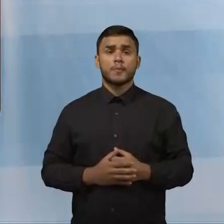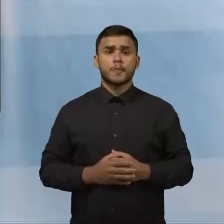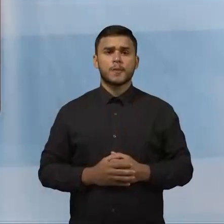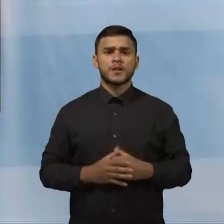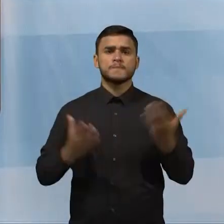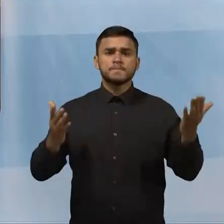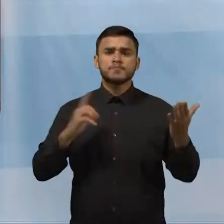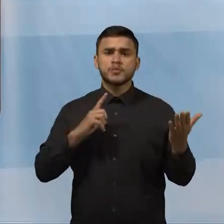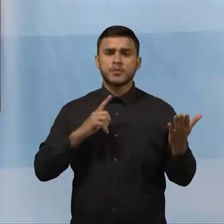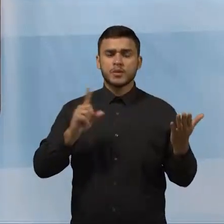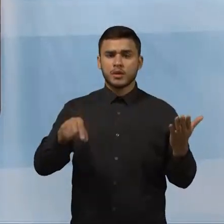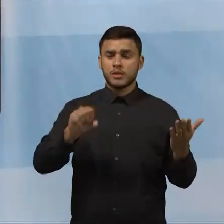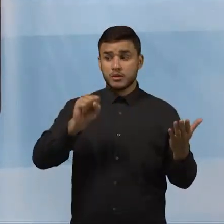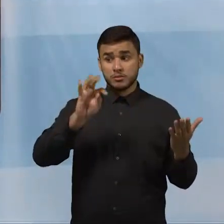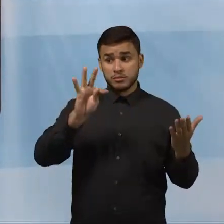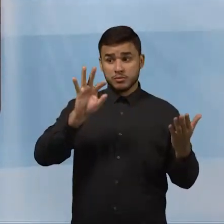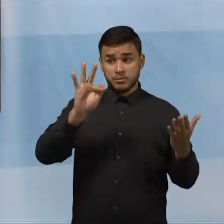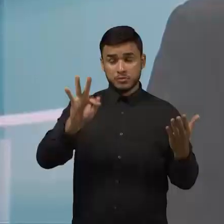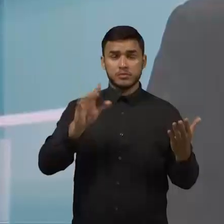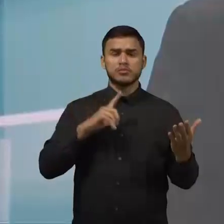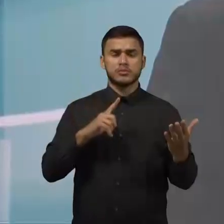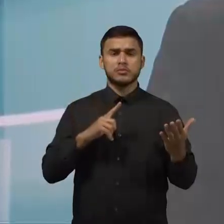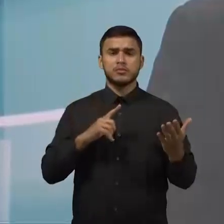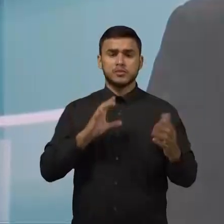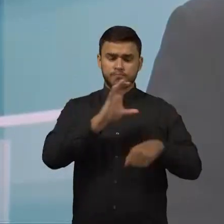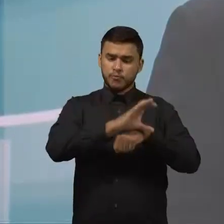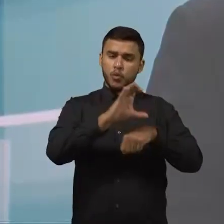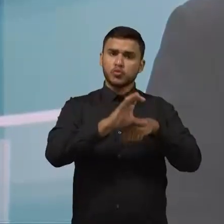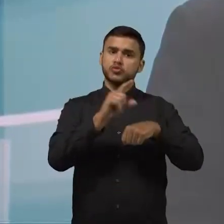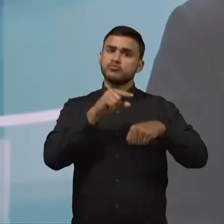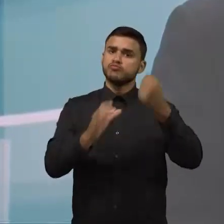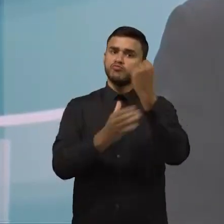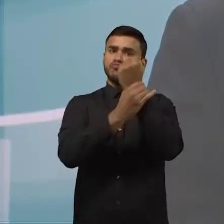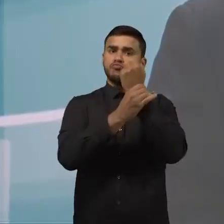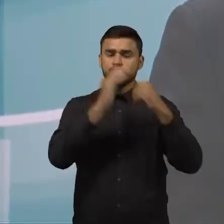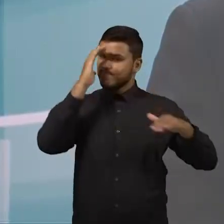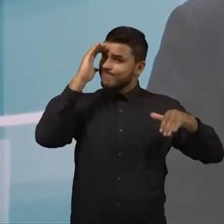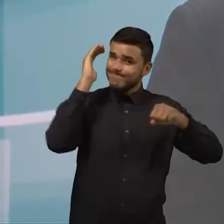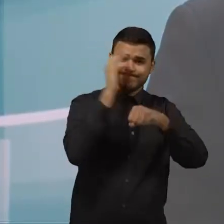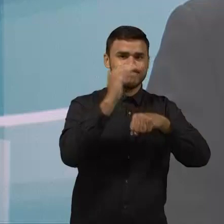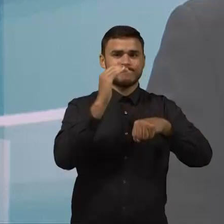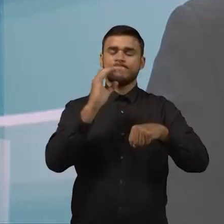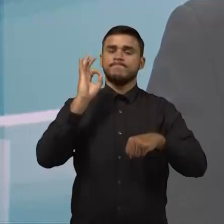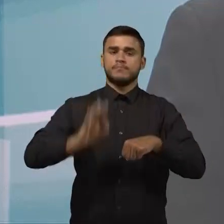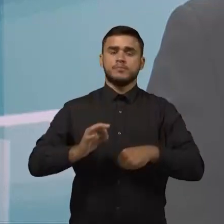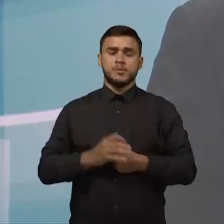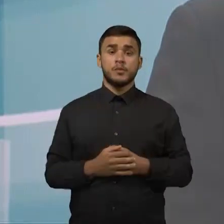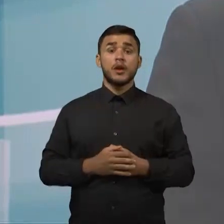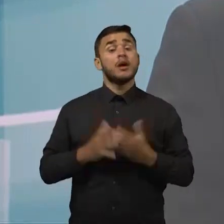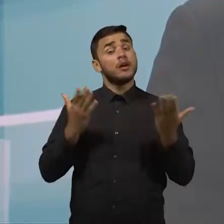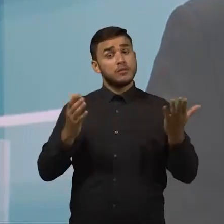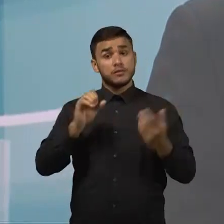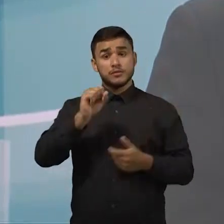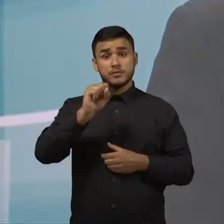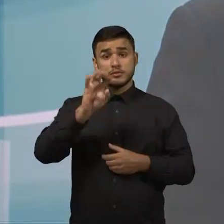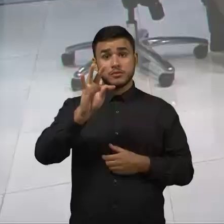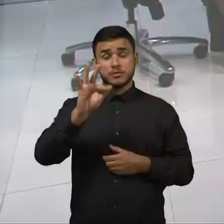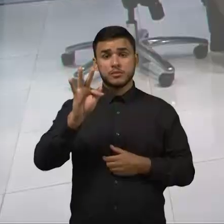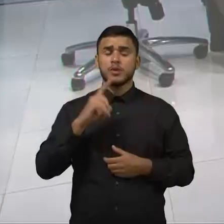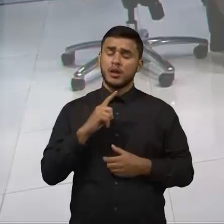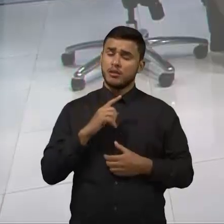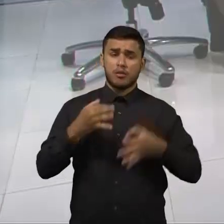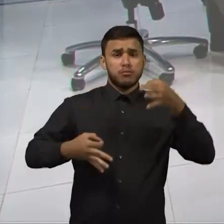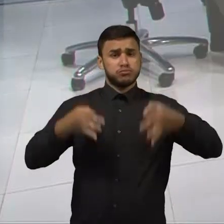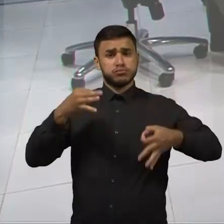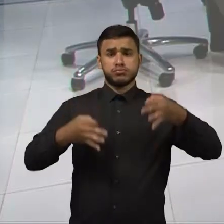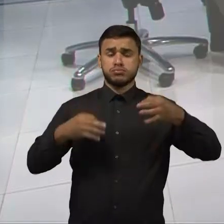é principalmente o guardião da Constituição. Mas ele é também um tribunal recursal. Nós conversávamos sobre isso